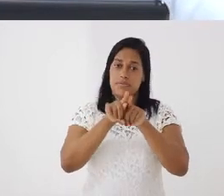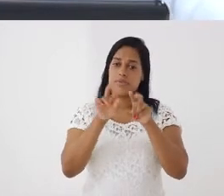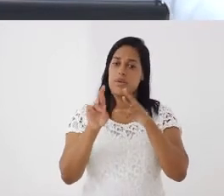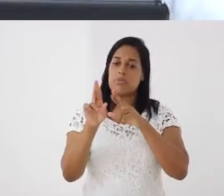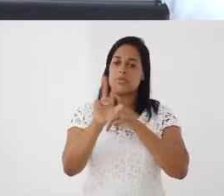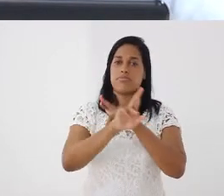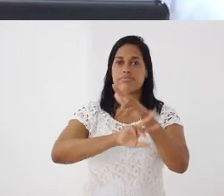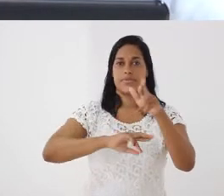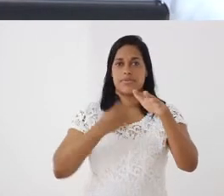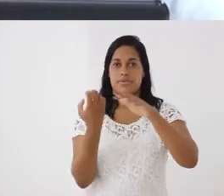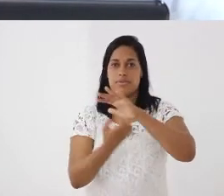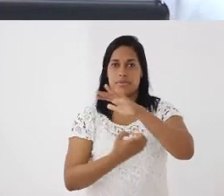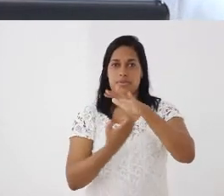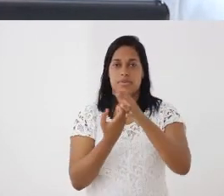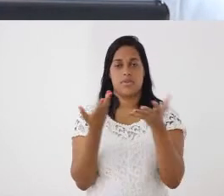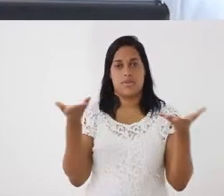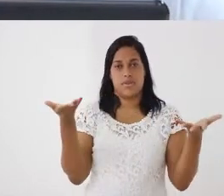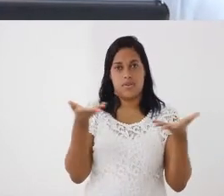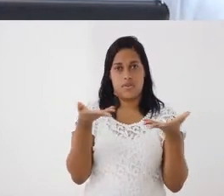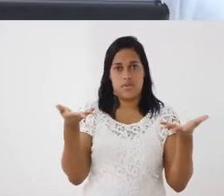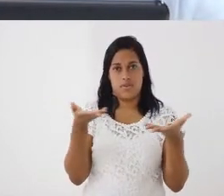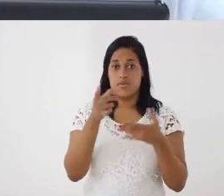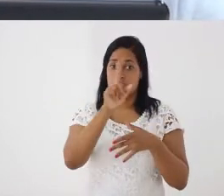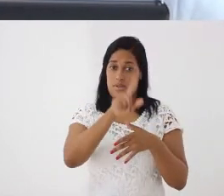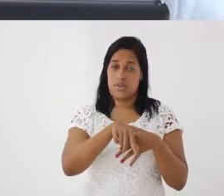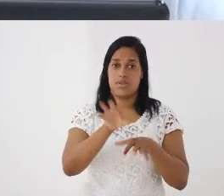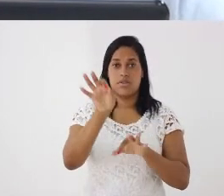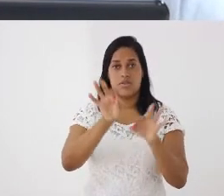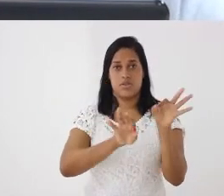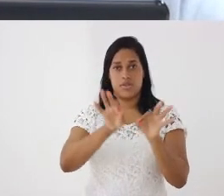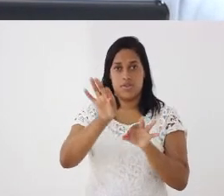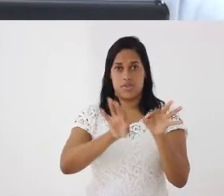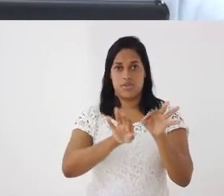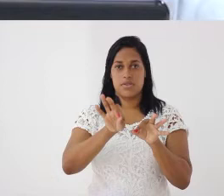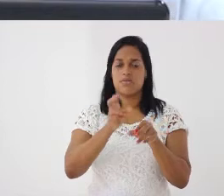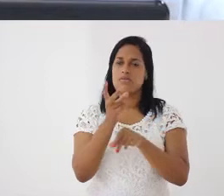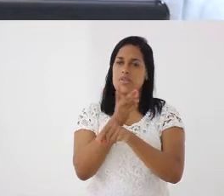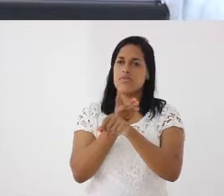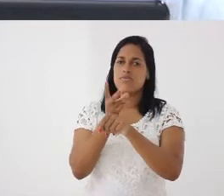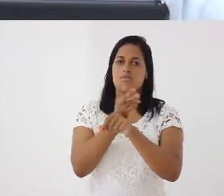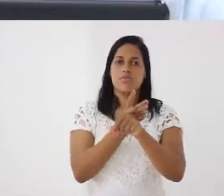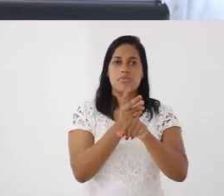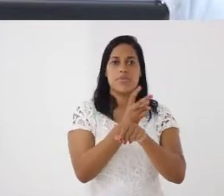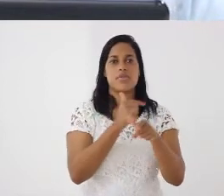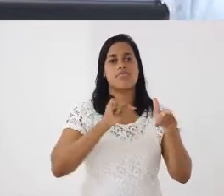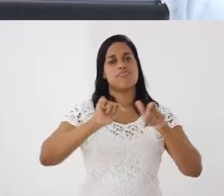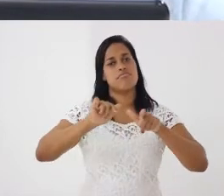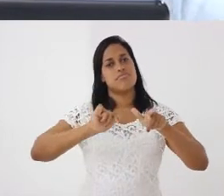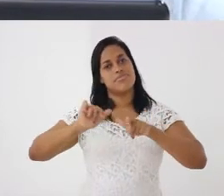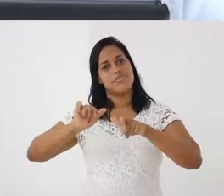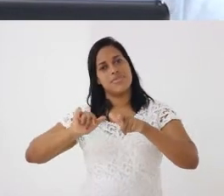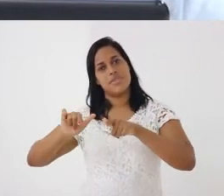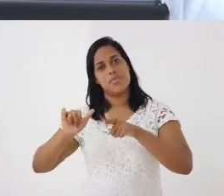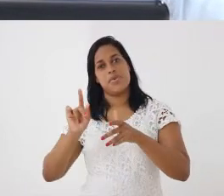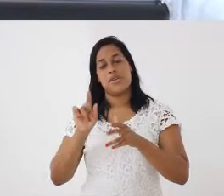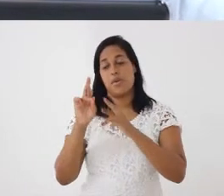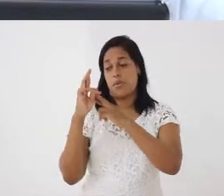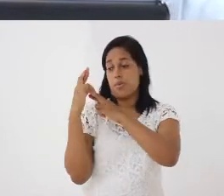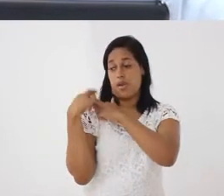Diferenciais das organizações atuais, onde estas organizações buscam trabalhar